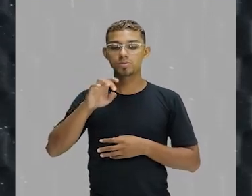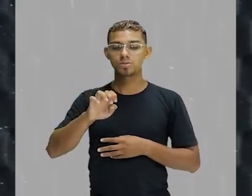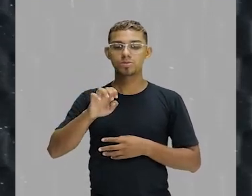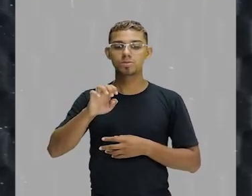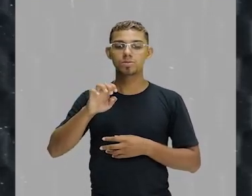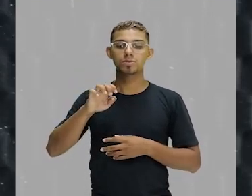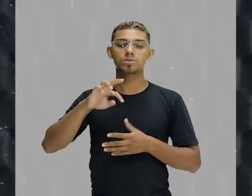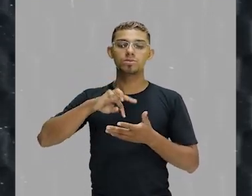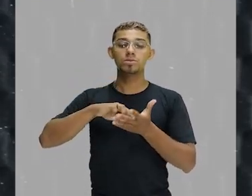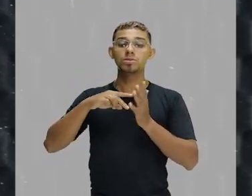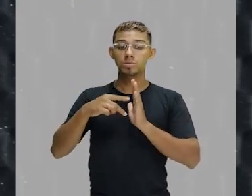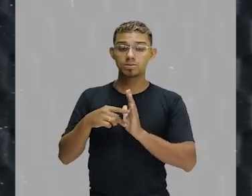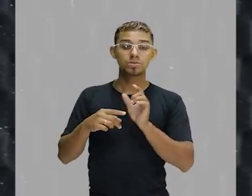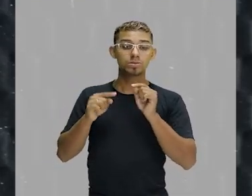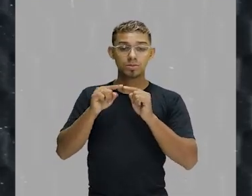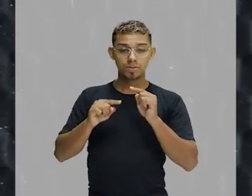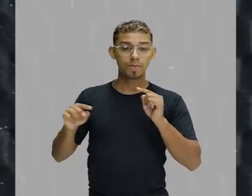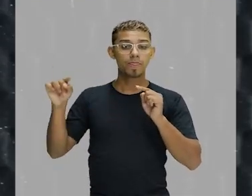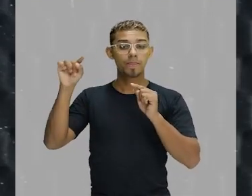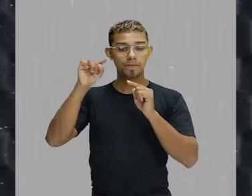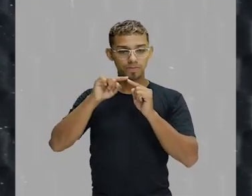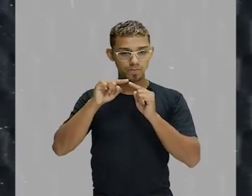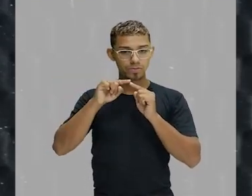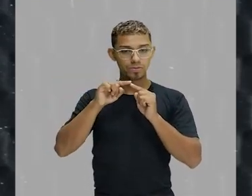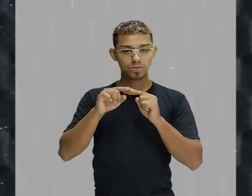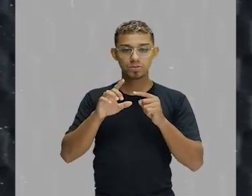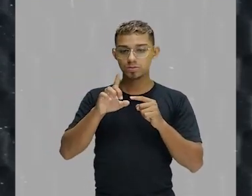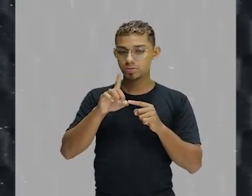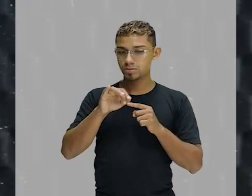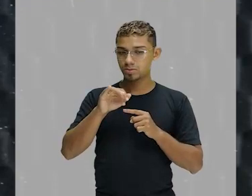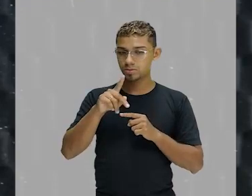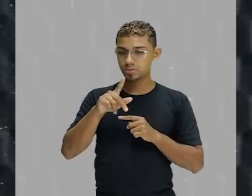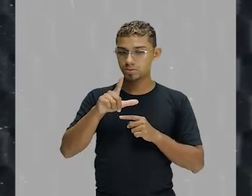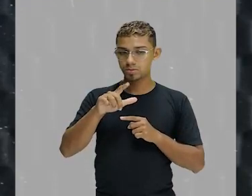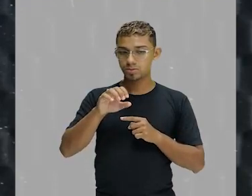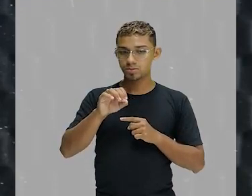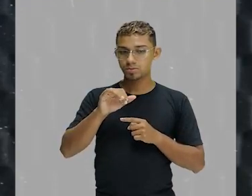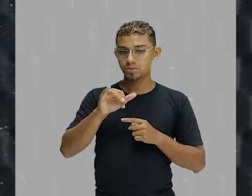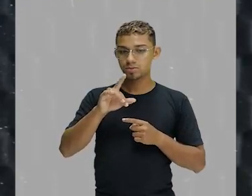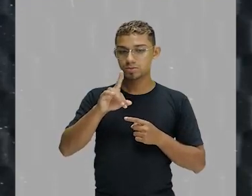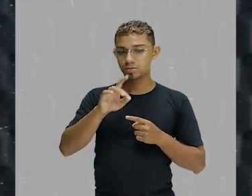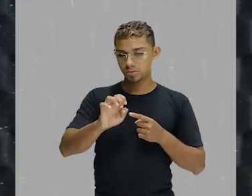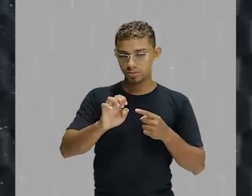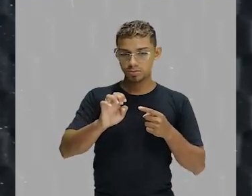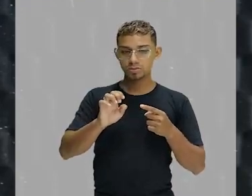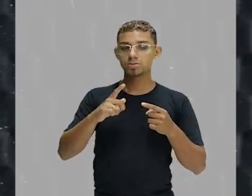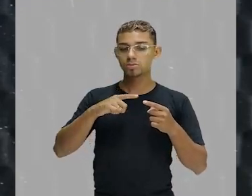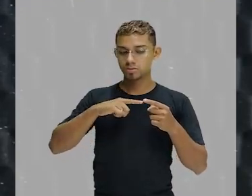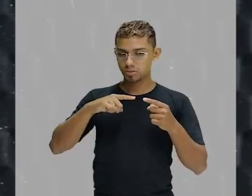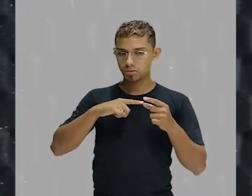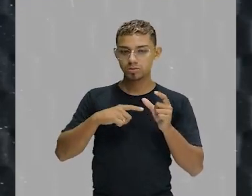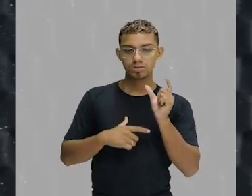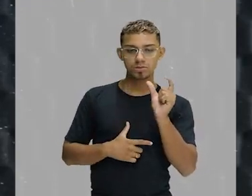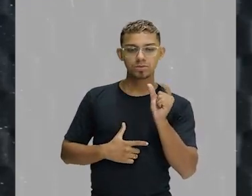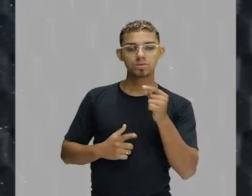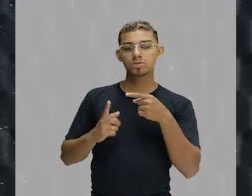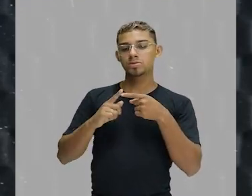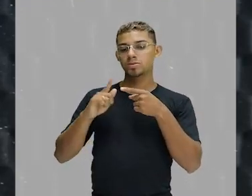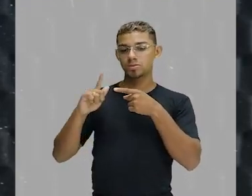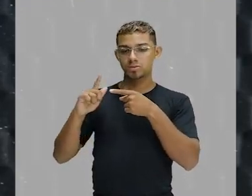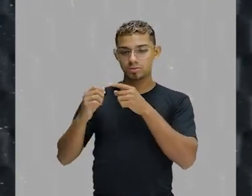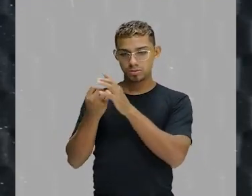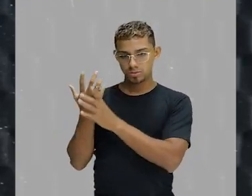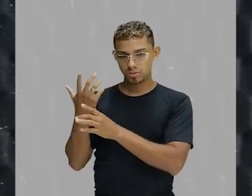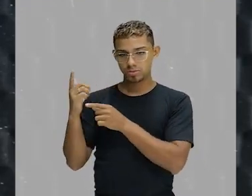ciclo em que vai ter um indivíduo diploide, certo? E esse indivíduo diploide ele vai produzir gametas.